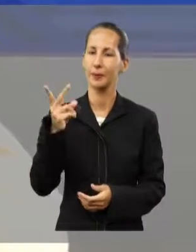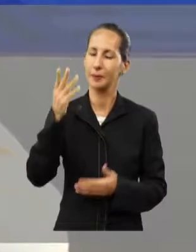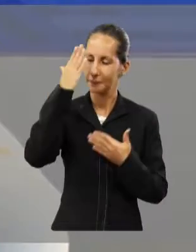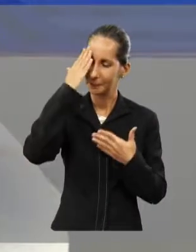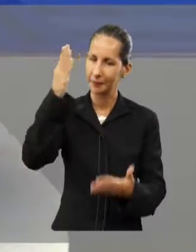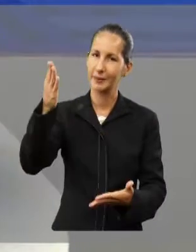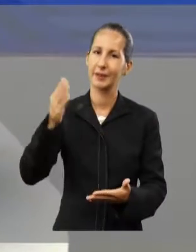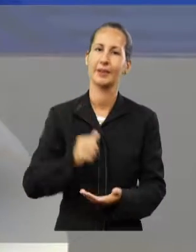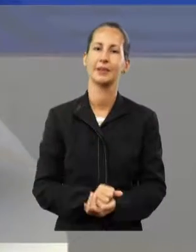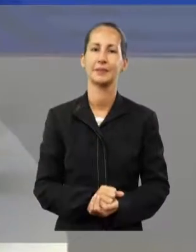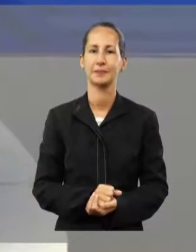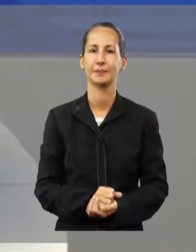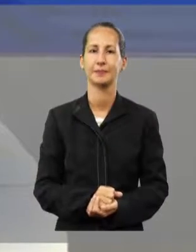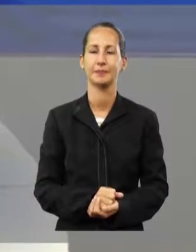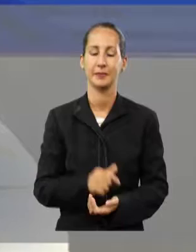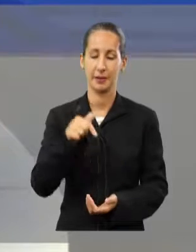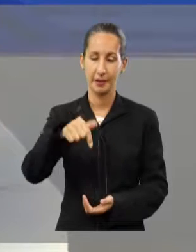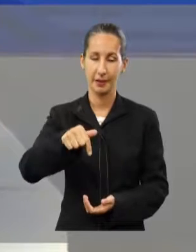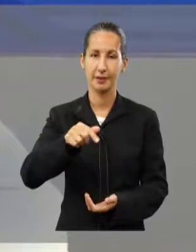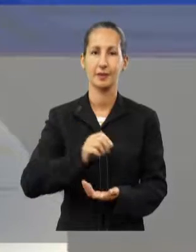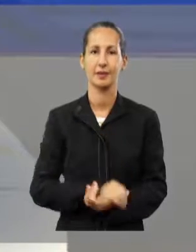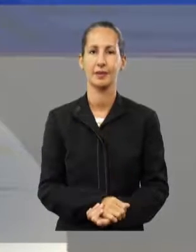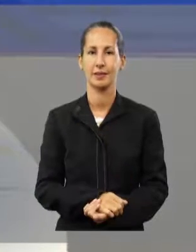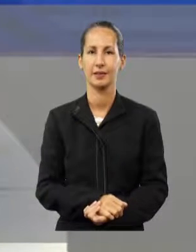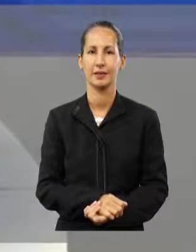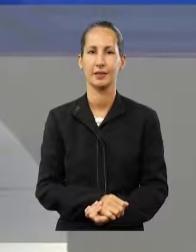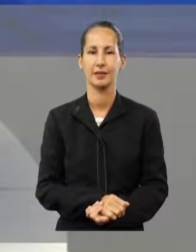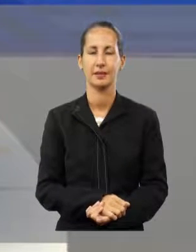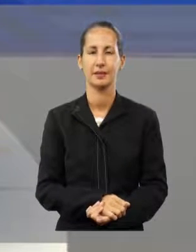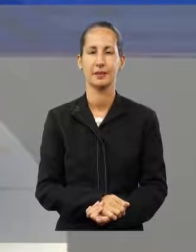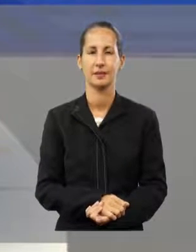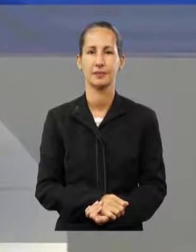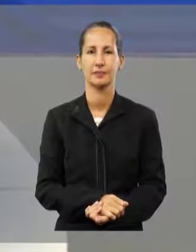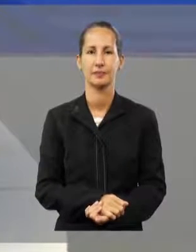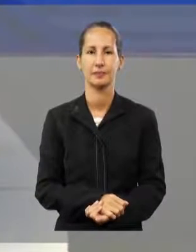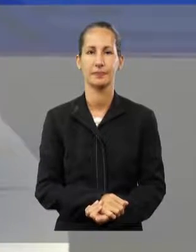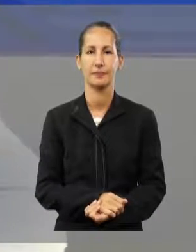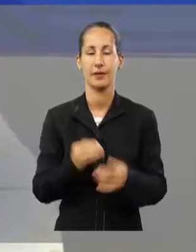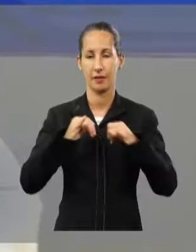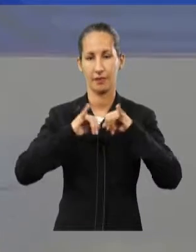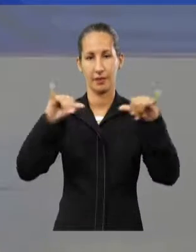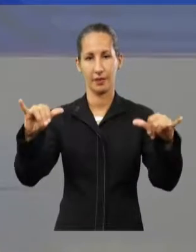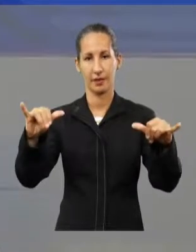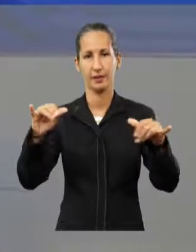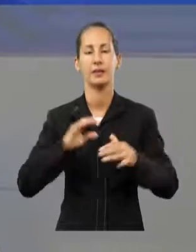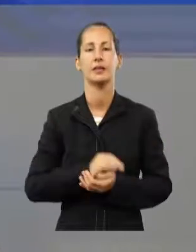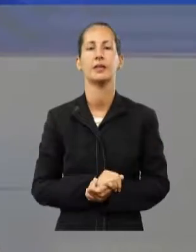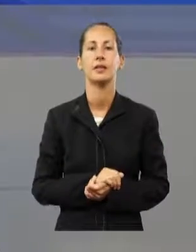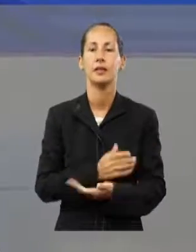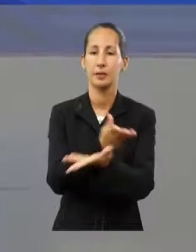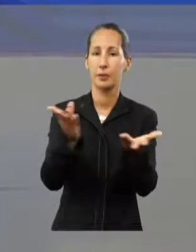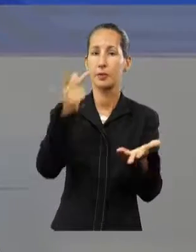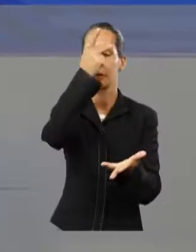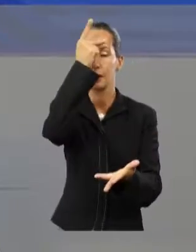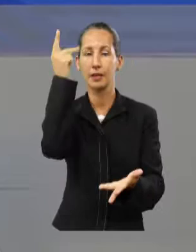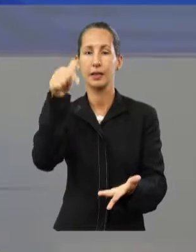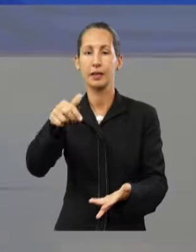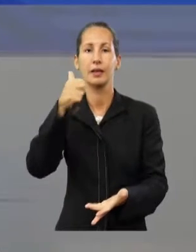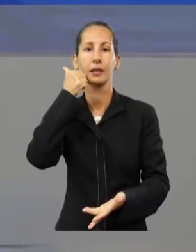Mara, estou aqui para dizer ao povo de